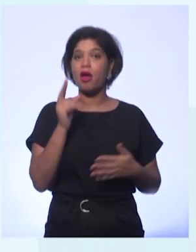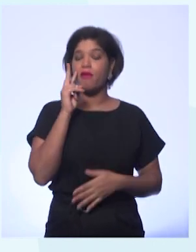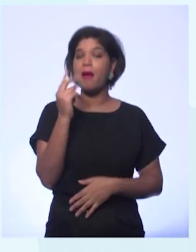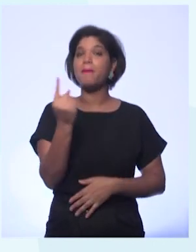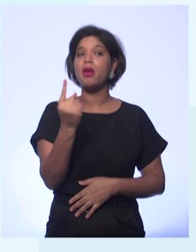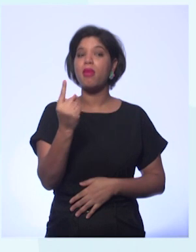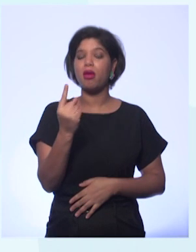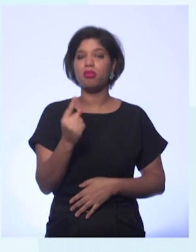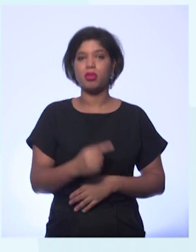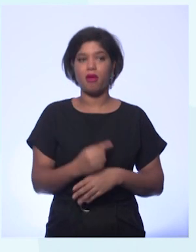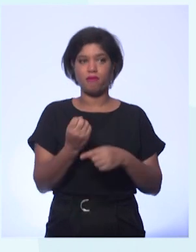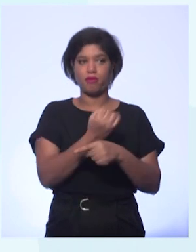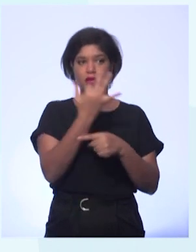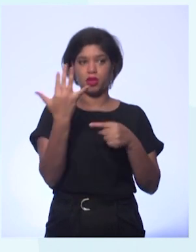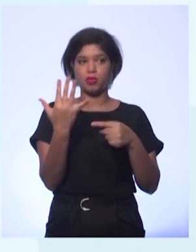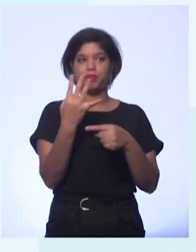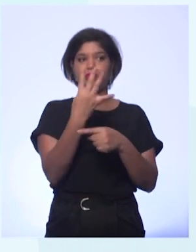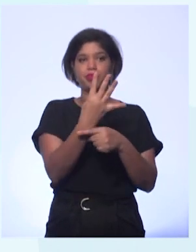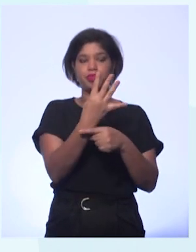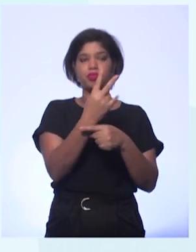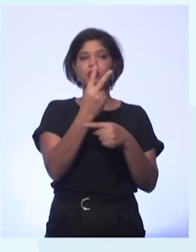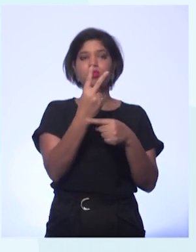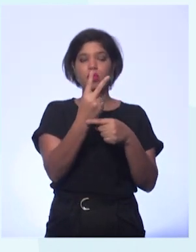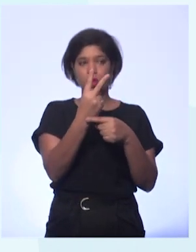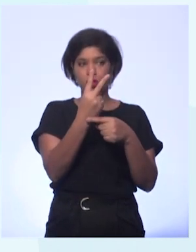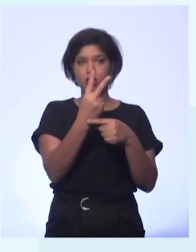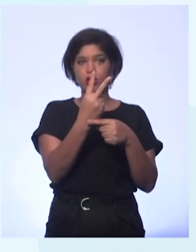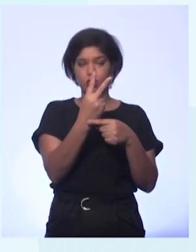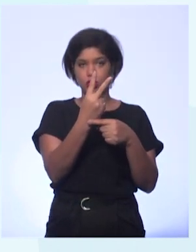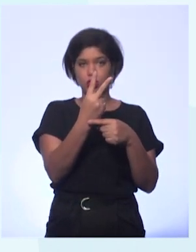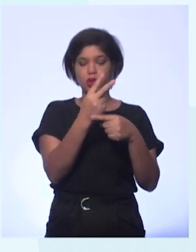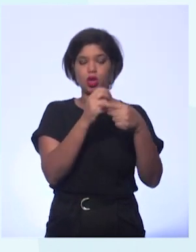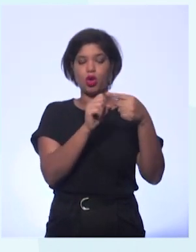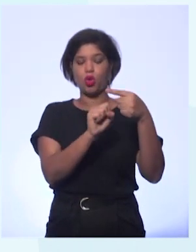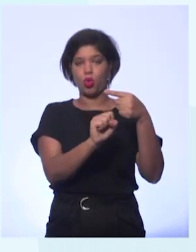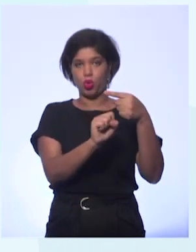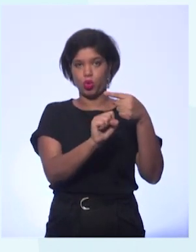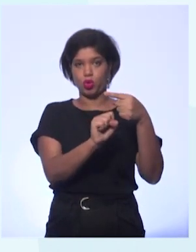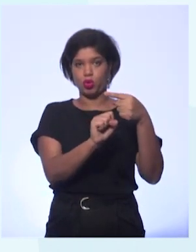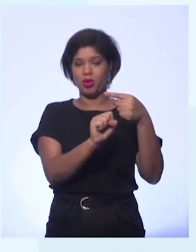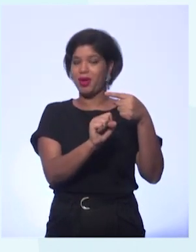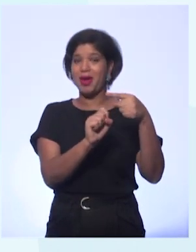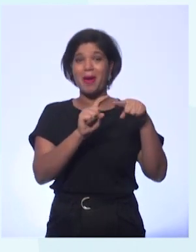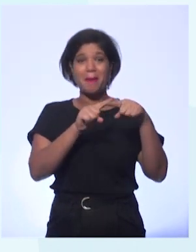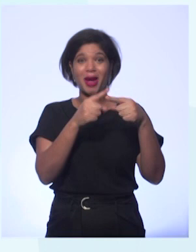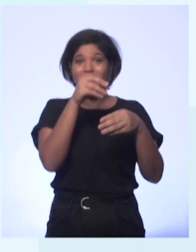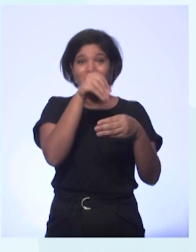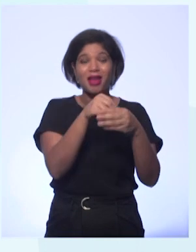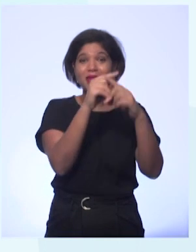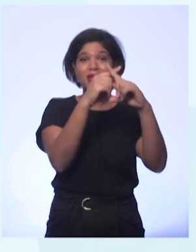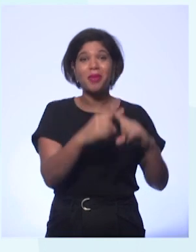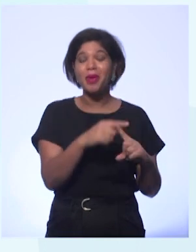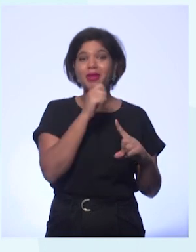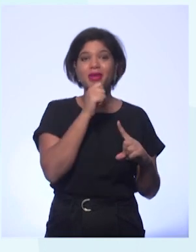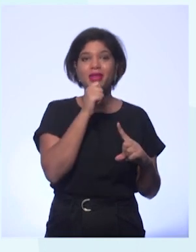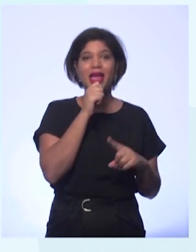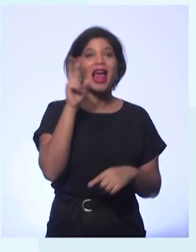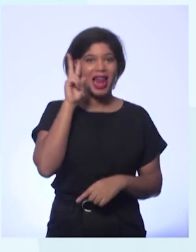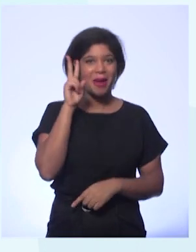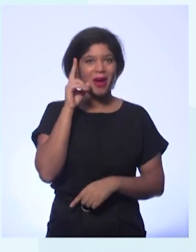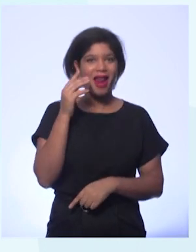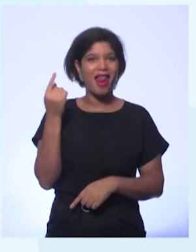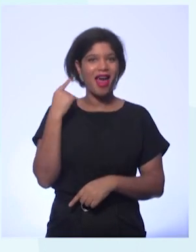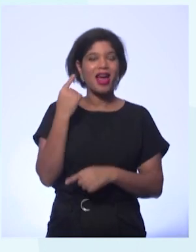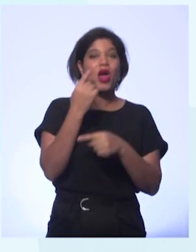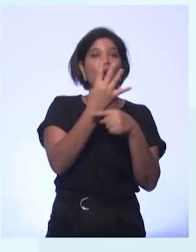fração, 42 oitavos. O 42 não é da tabuada do 8. Quando a gente tinha 40 oitavos, o 40 era da